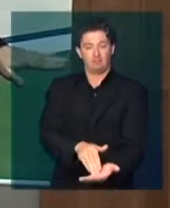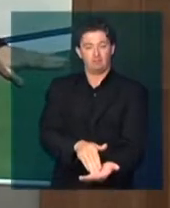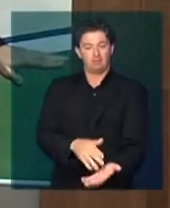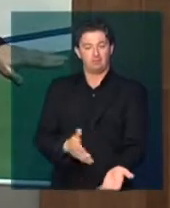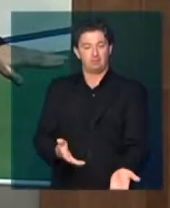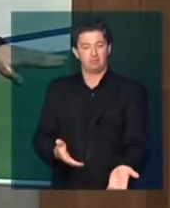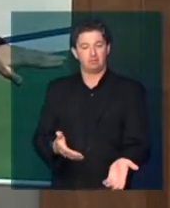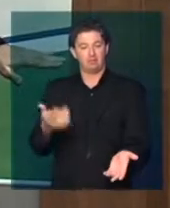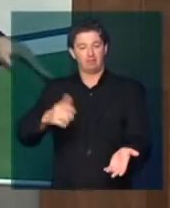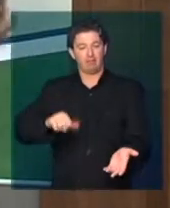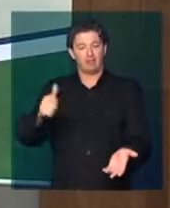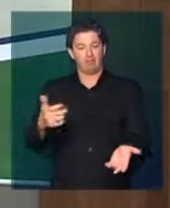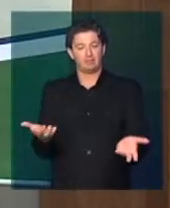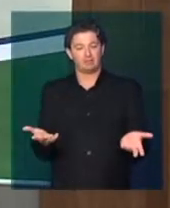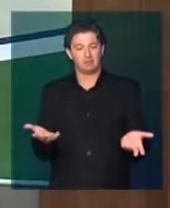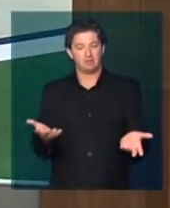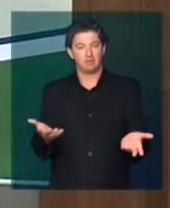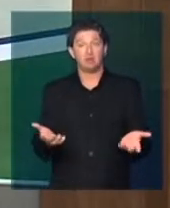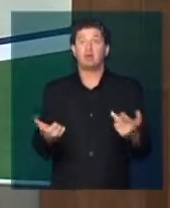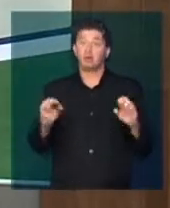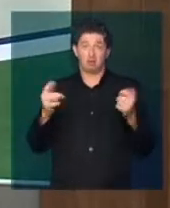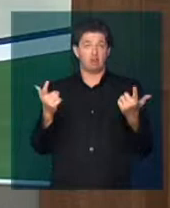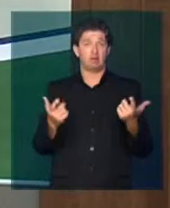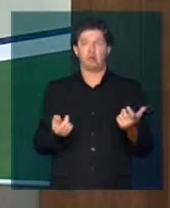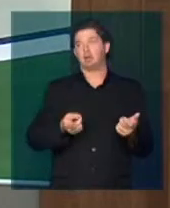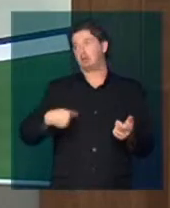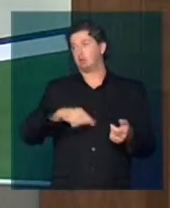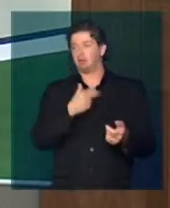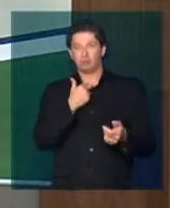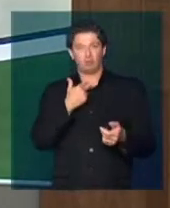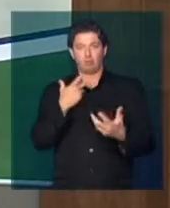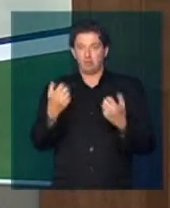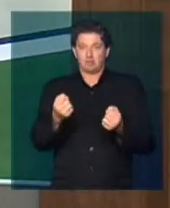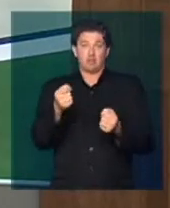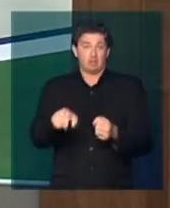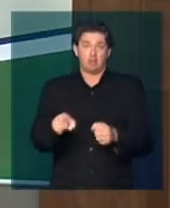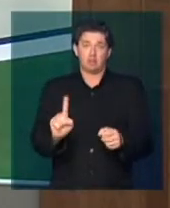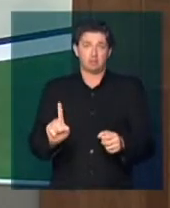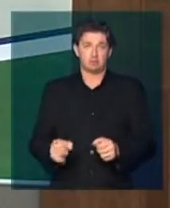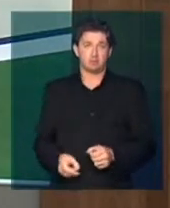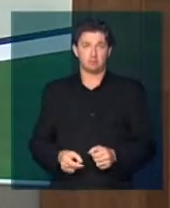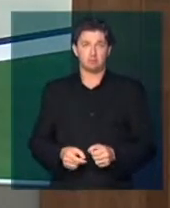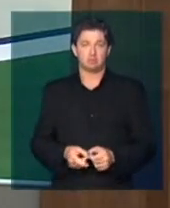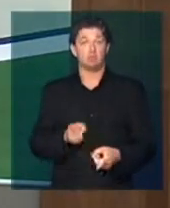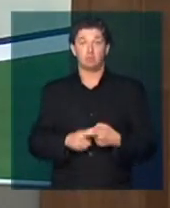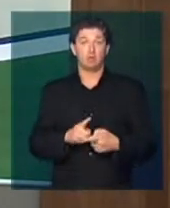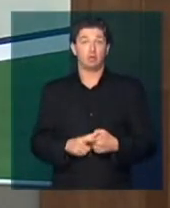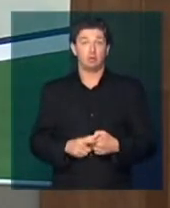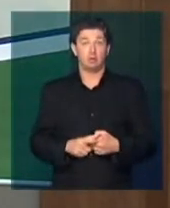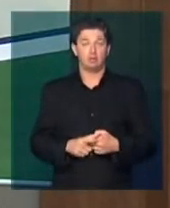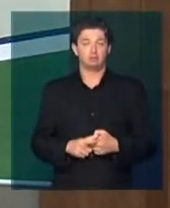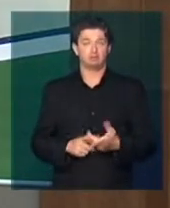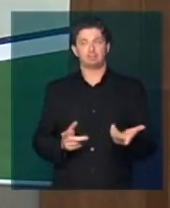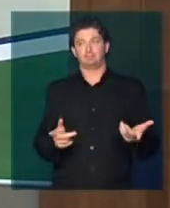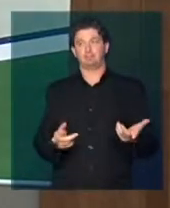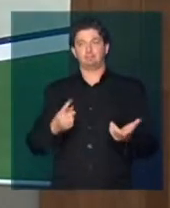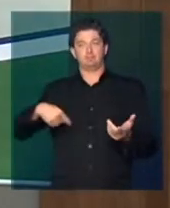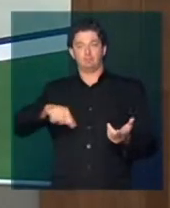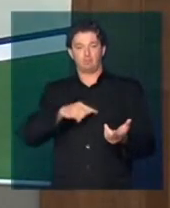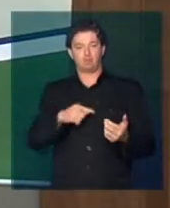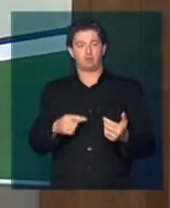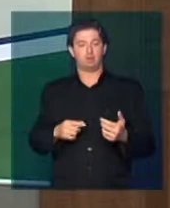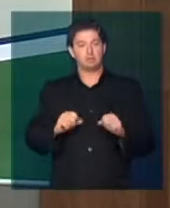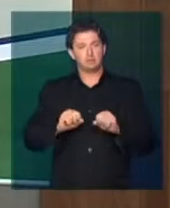da avaliação. E é evidente que nós não podemos nos conformar com uma situação dessa. Por quê? Porque nós